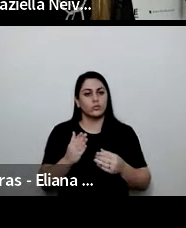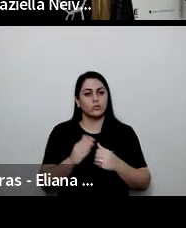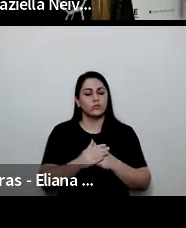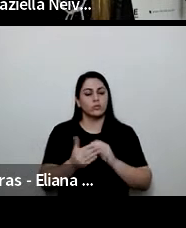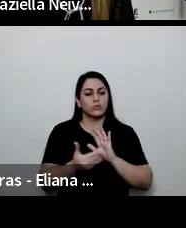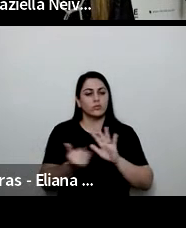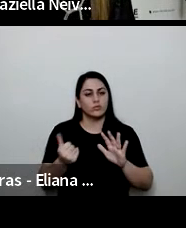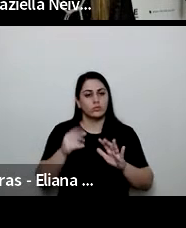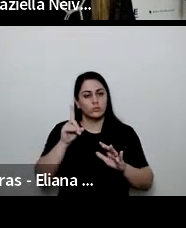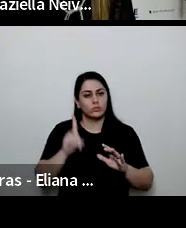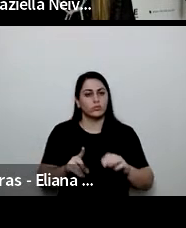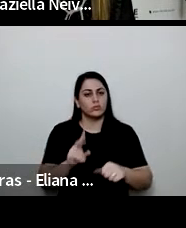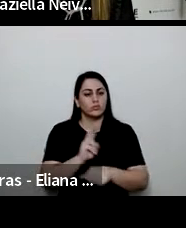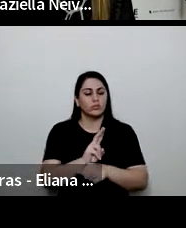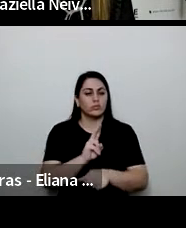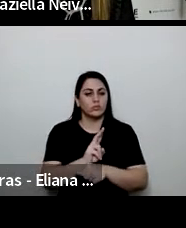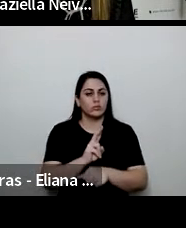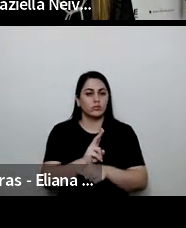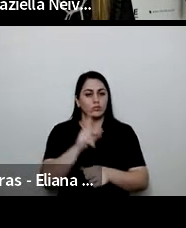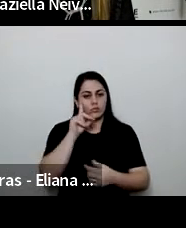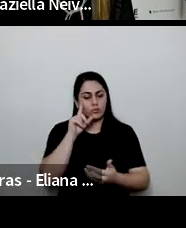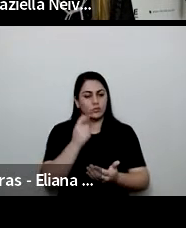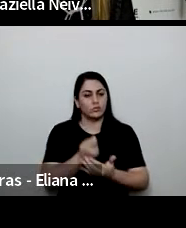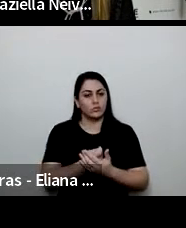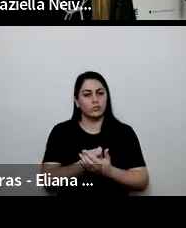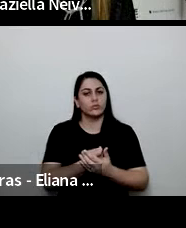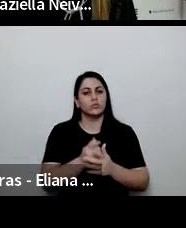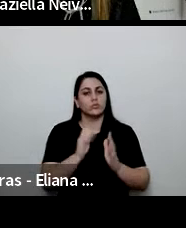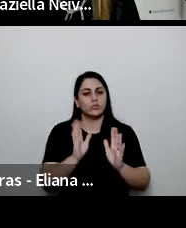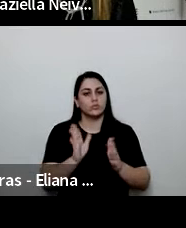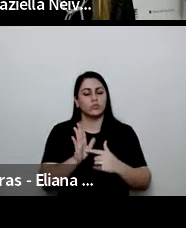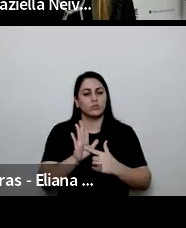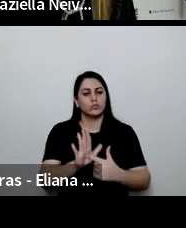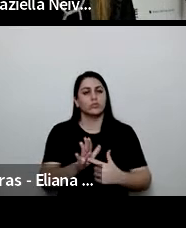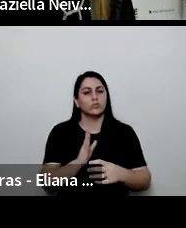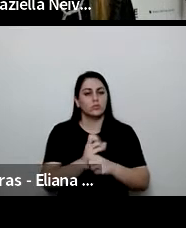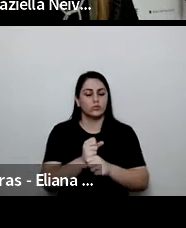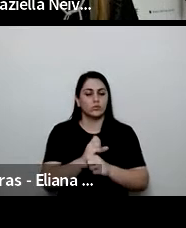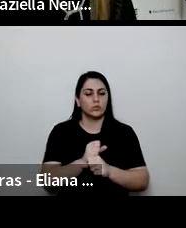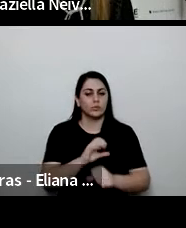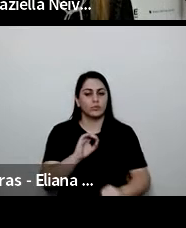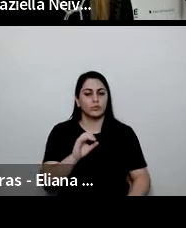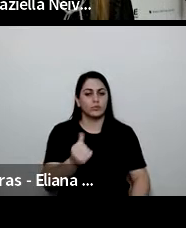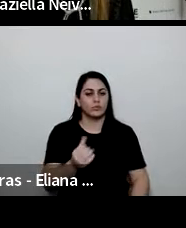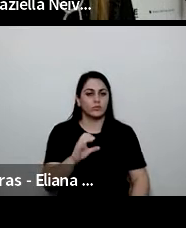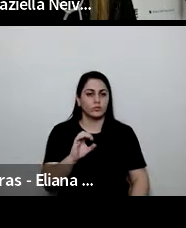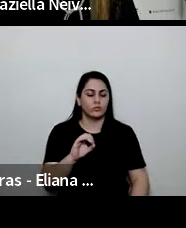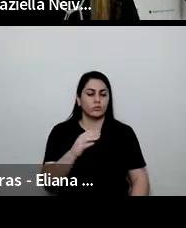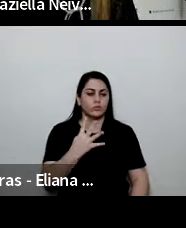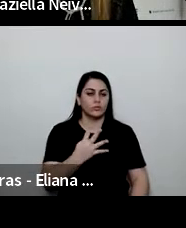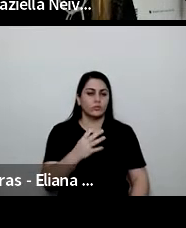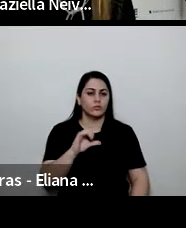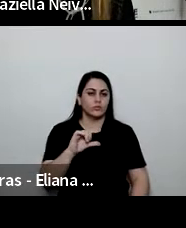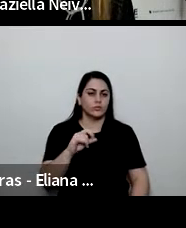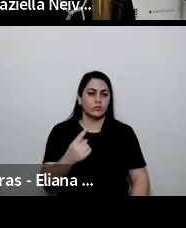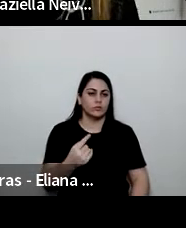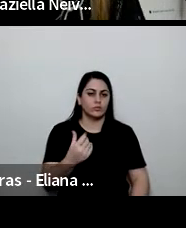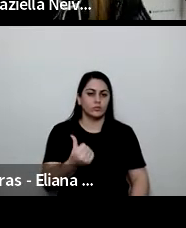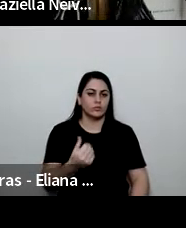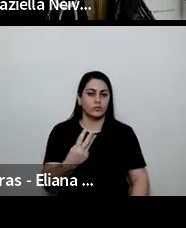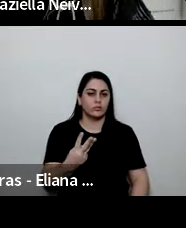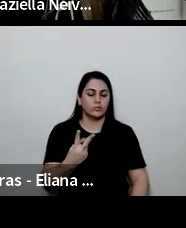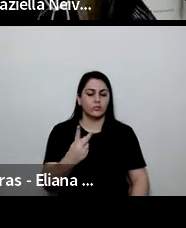em cumprimento de sentença nos autos da prestação de contas número zero 600 49 1 63